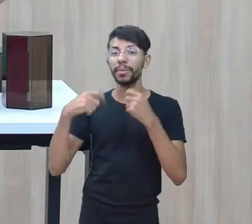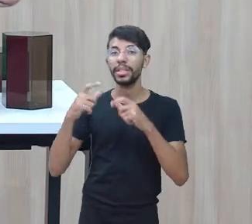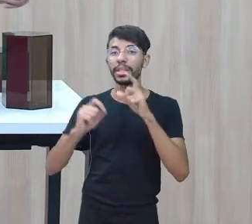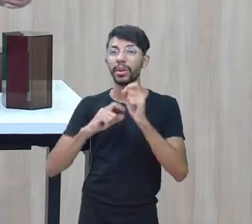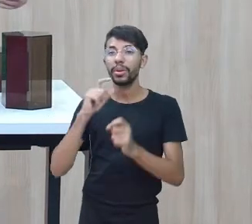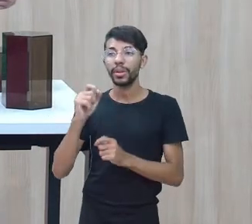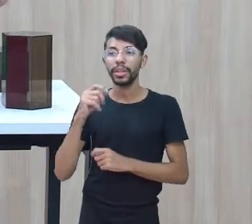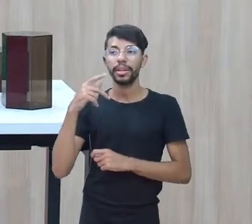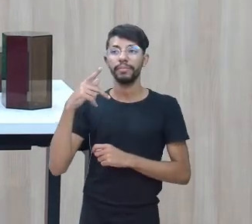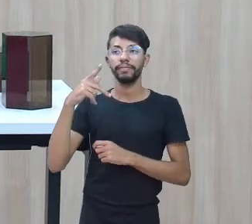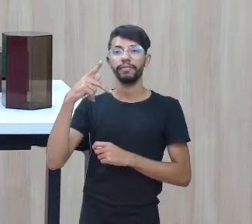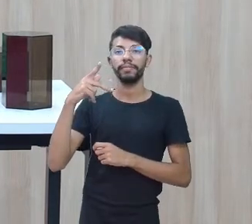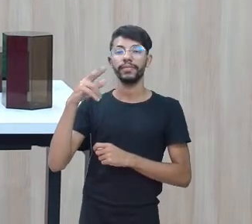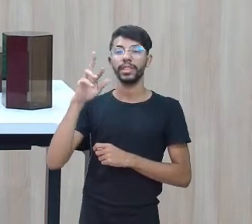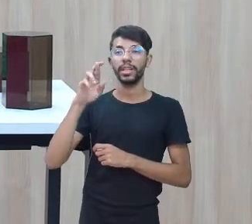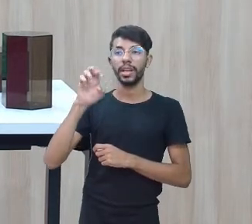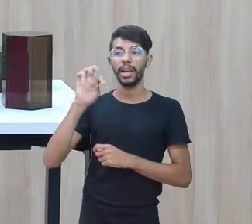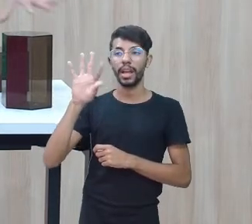gente observar, ó.